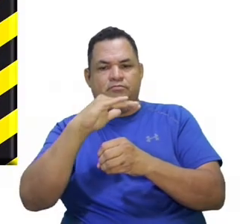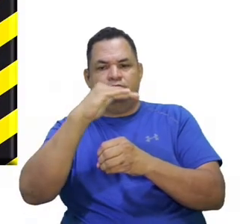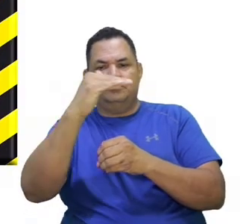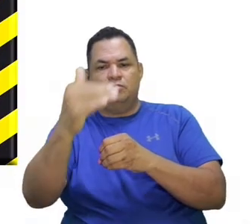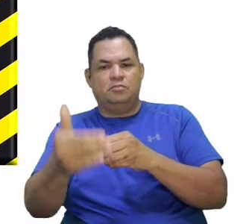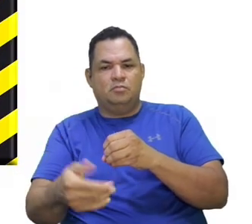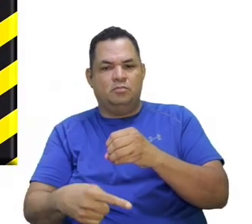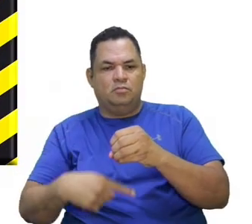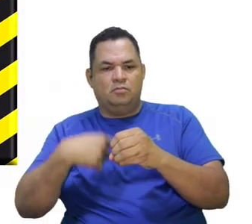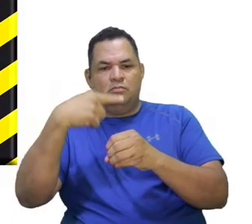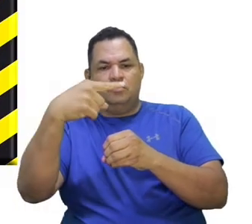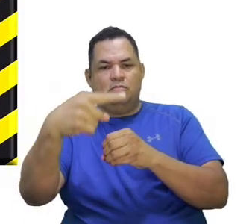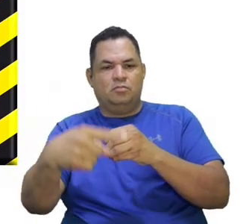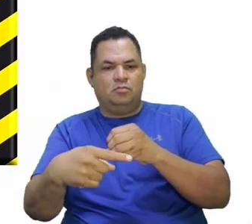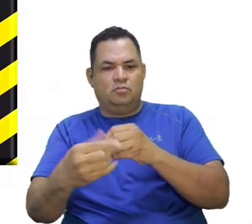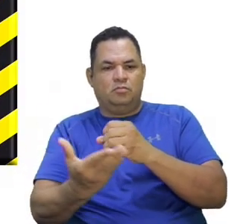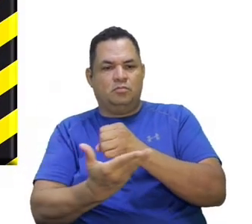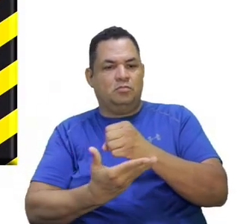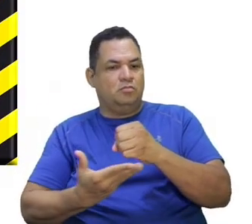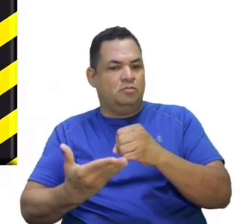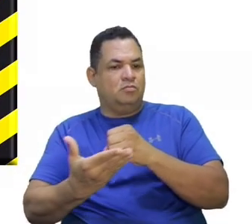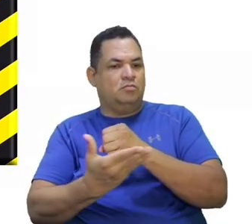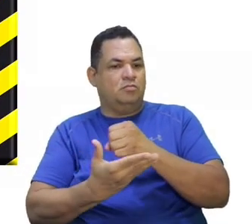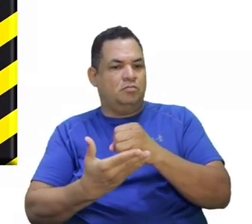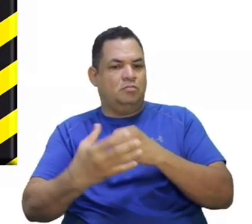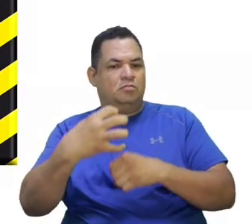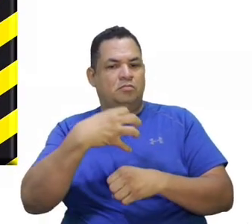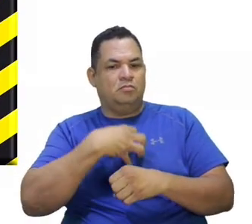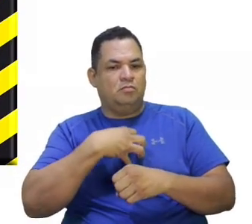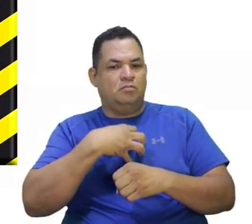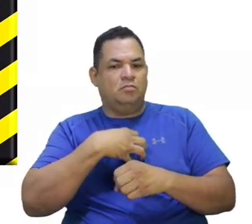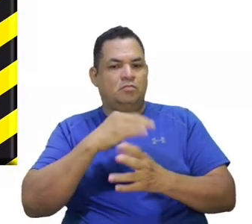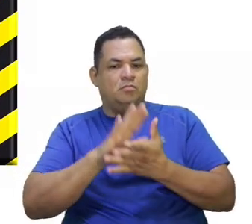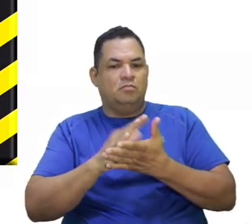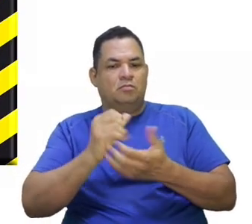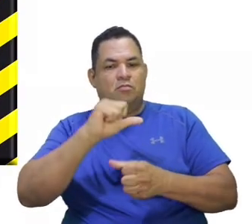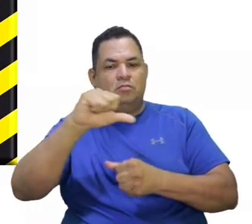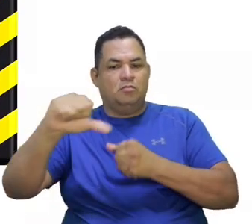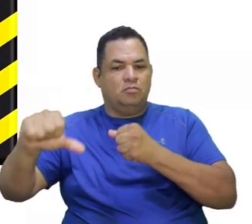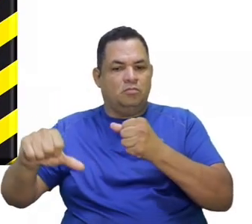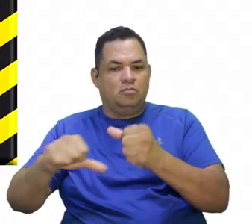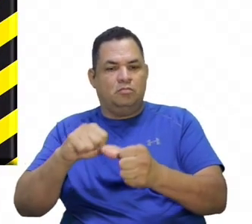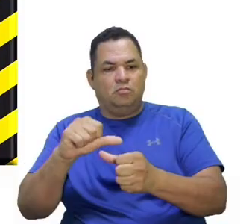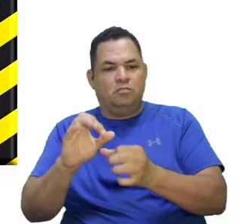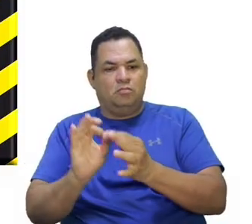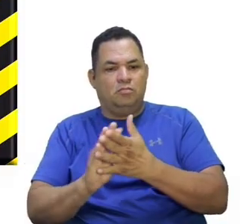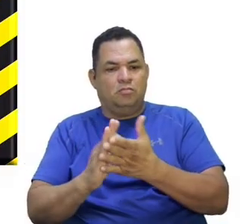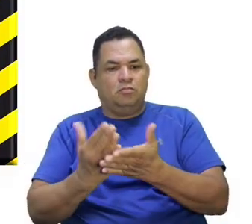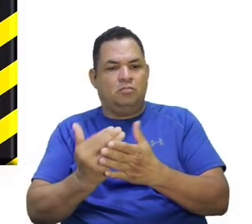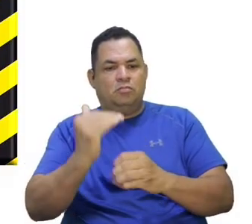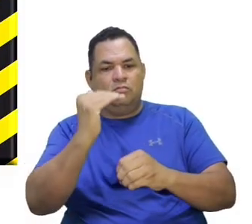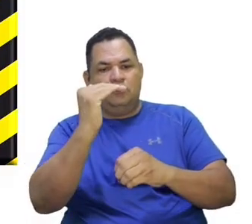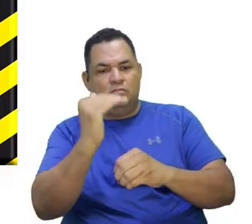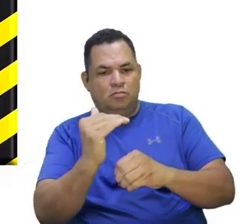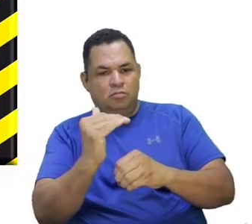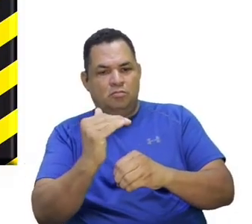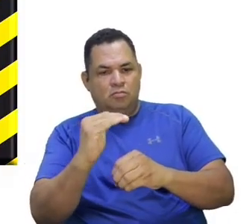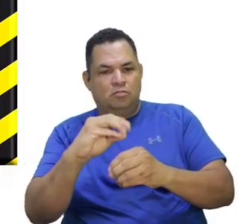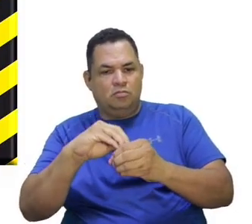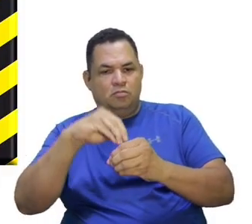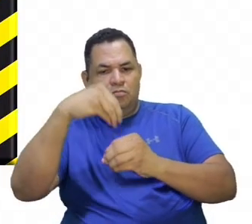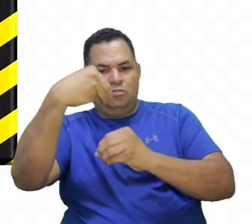externo do teu átomo no estado fundamental. A alteração sempre será feita nesse